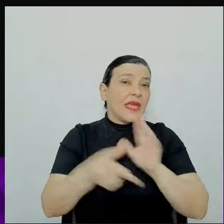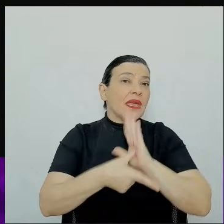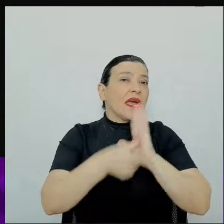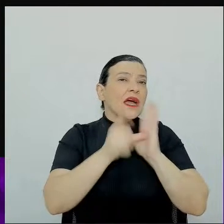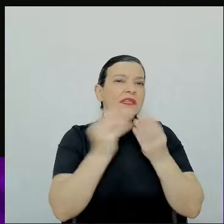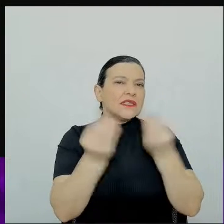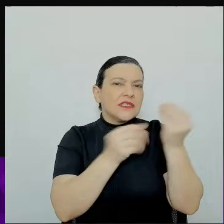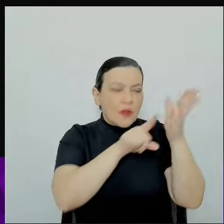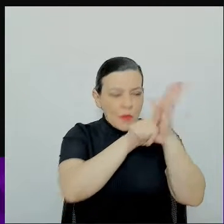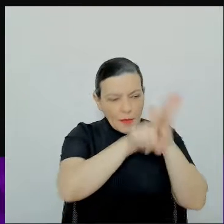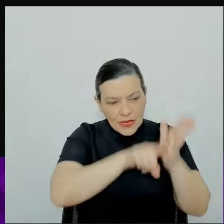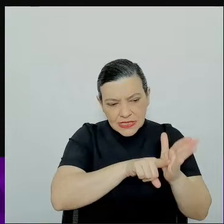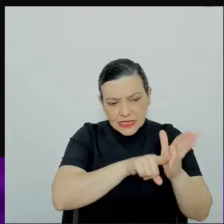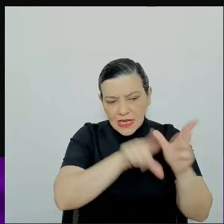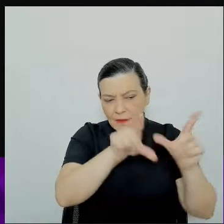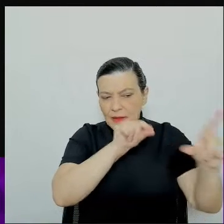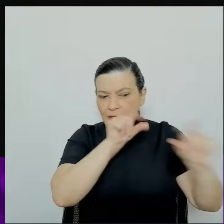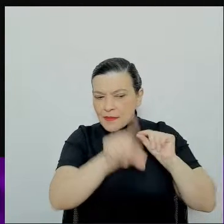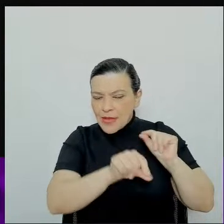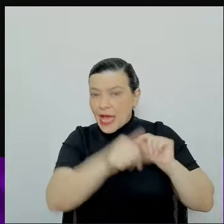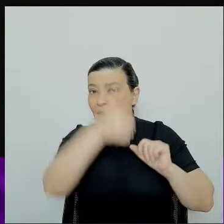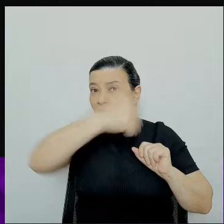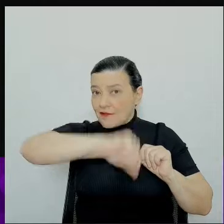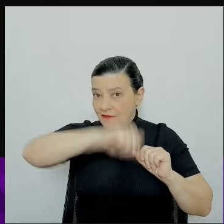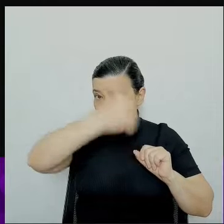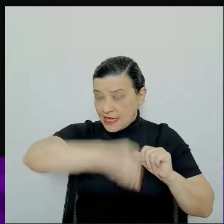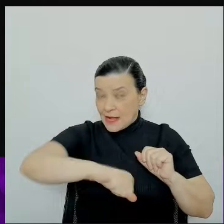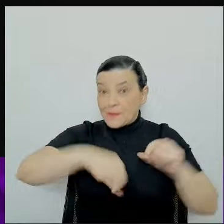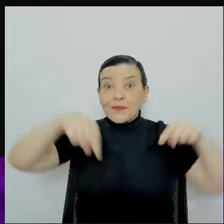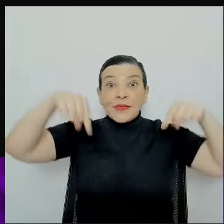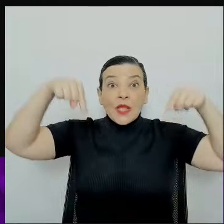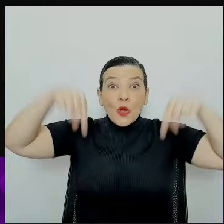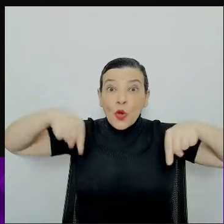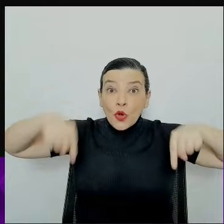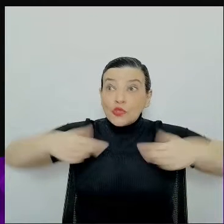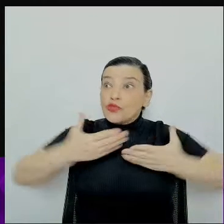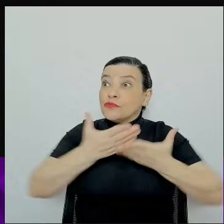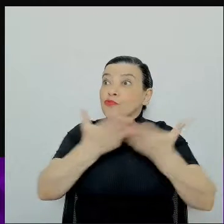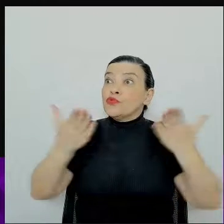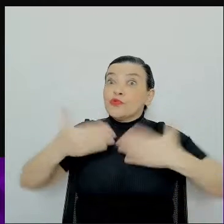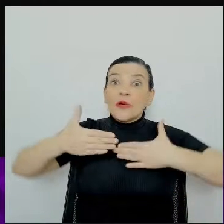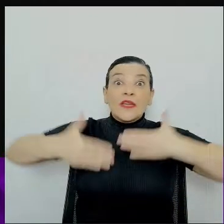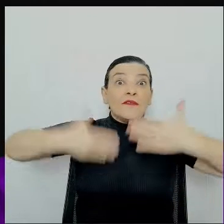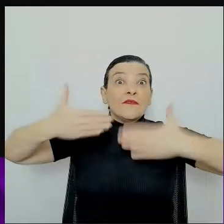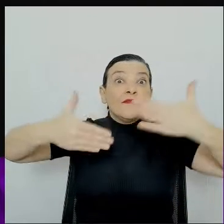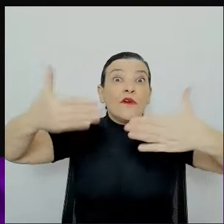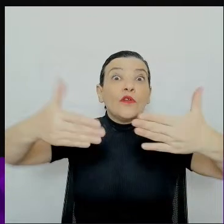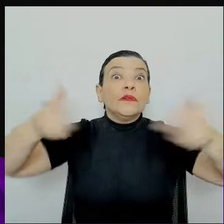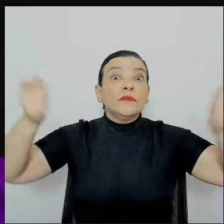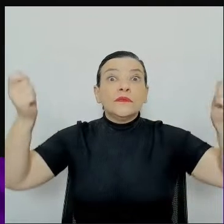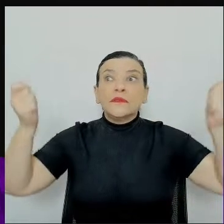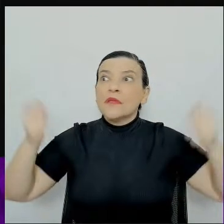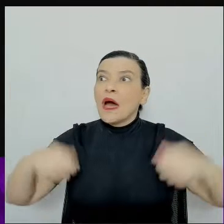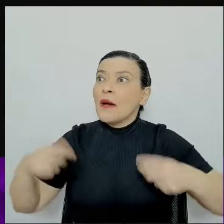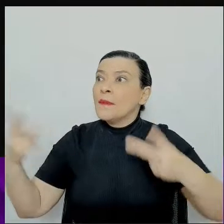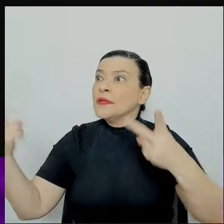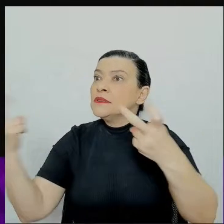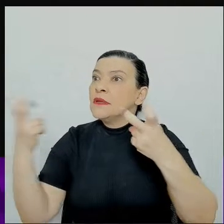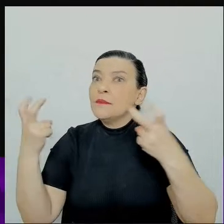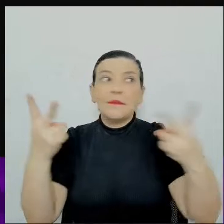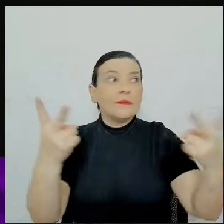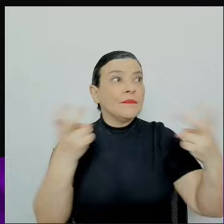Por exemplo, quando a gente vê hoje o quanto a gente está evoluindo, hoje a gente consegue já olhar empresas que têm um foco